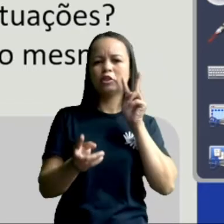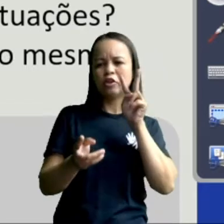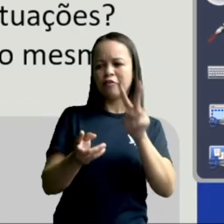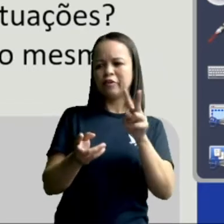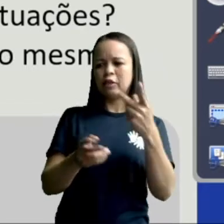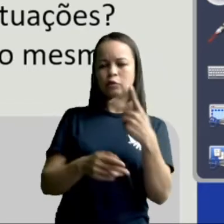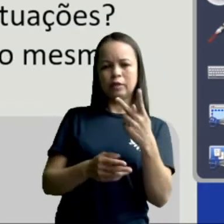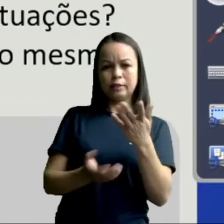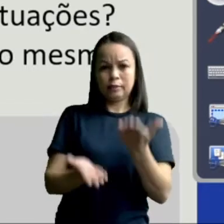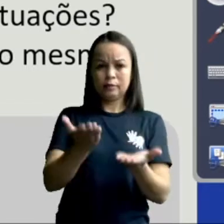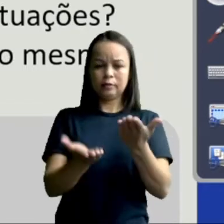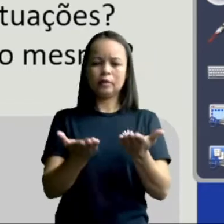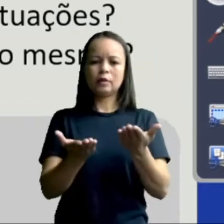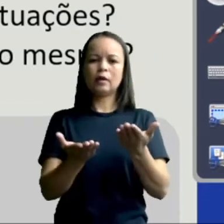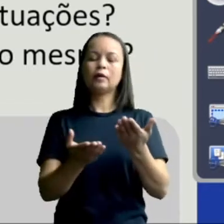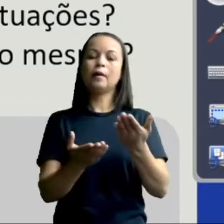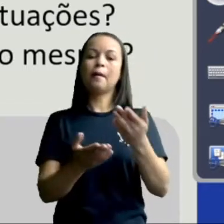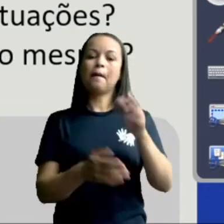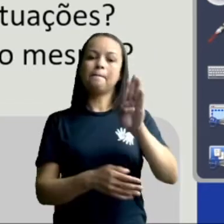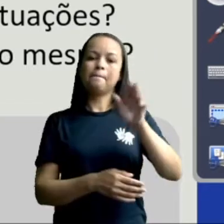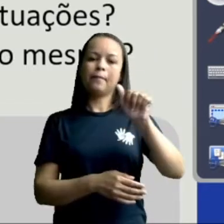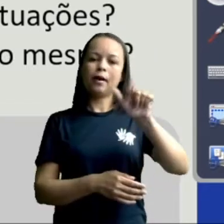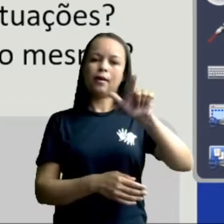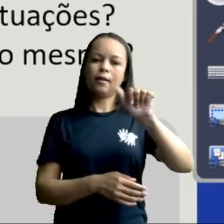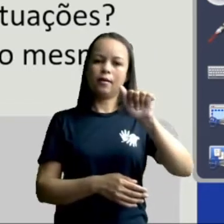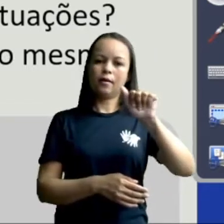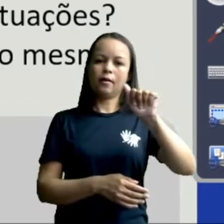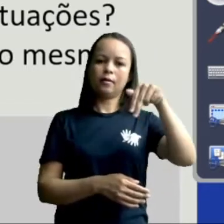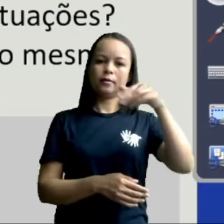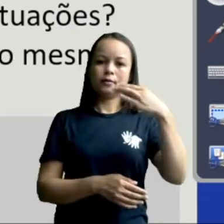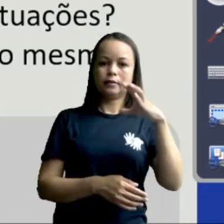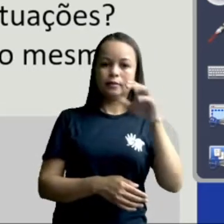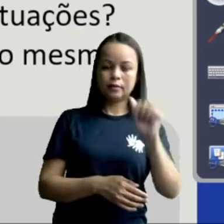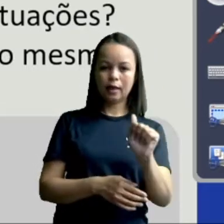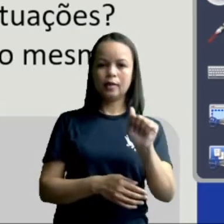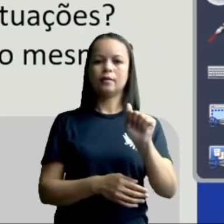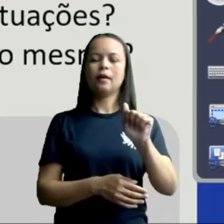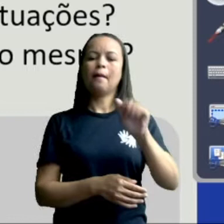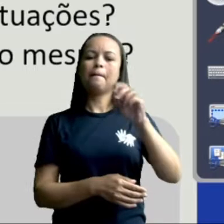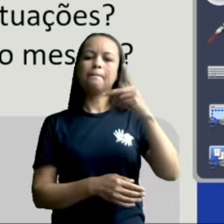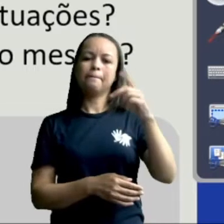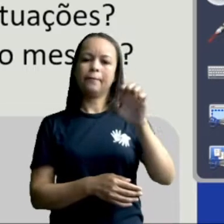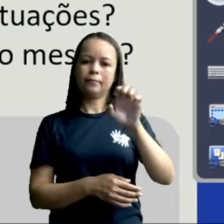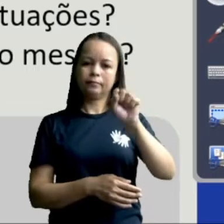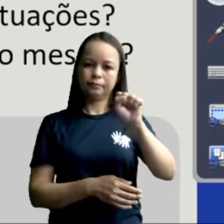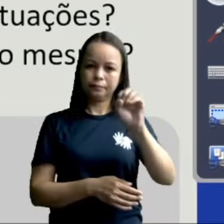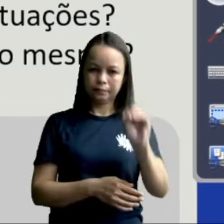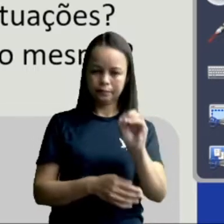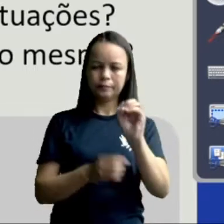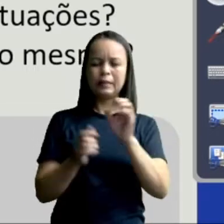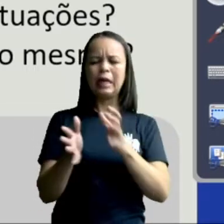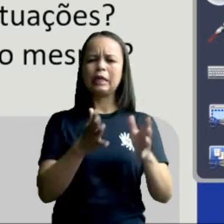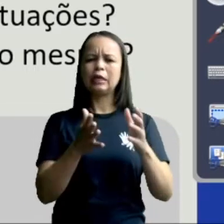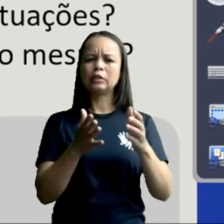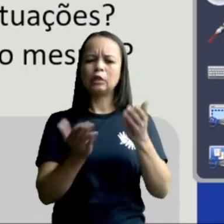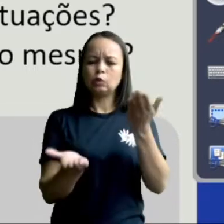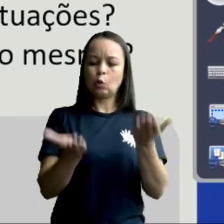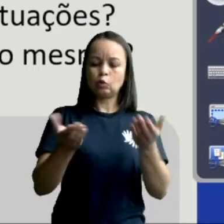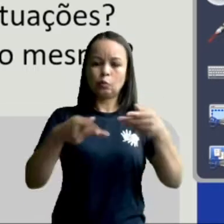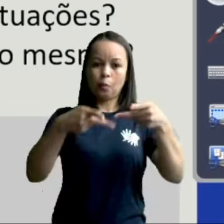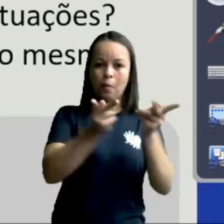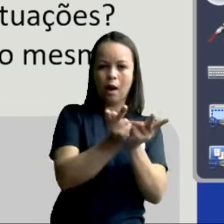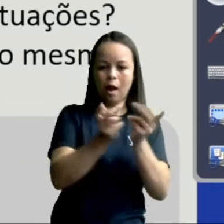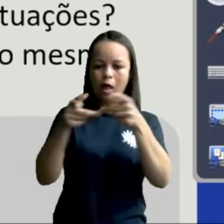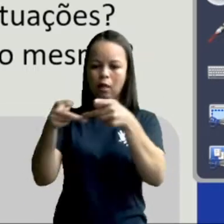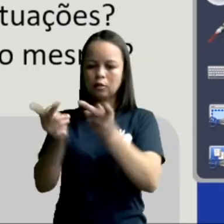jeito? Nós chamamos de balança de peso, que é a balança onde ela tem 2 pratos, né, em cada lado, e